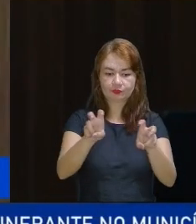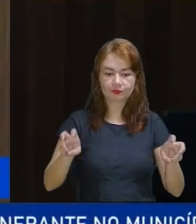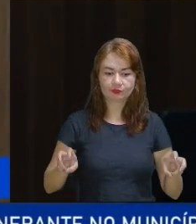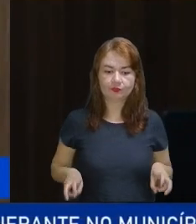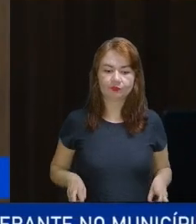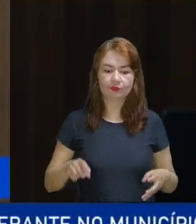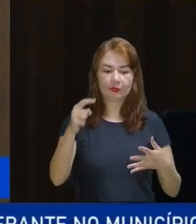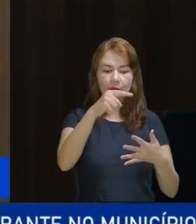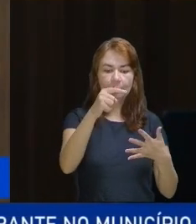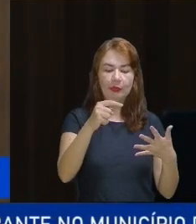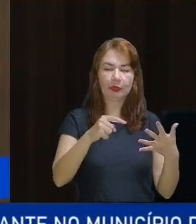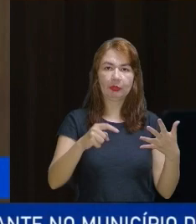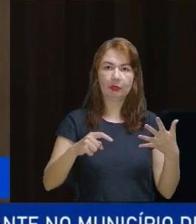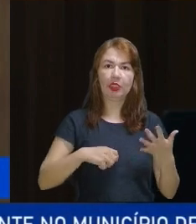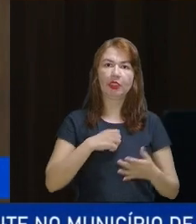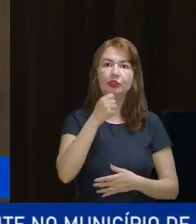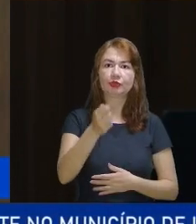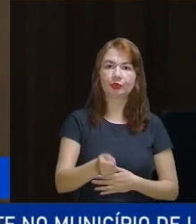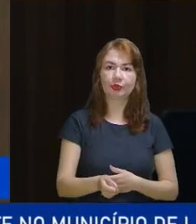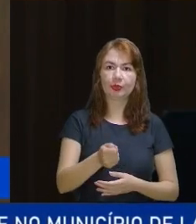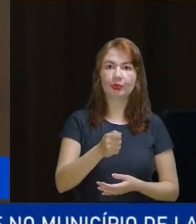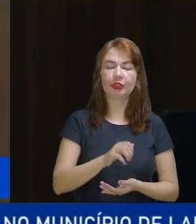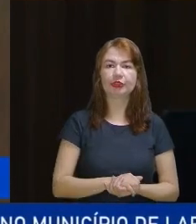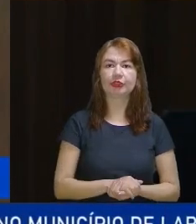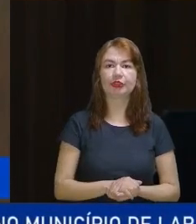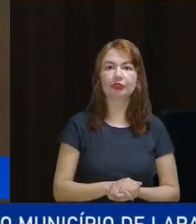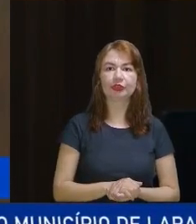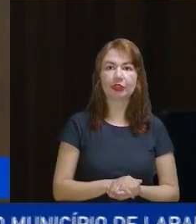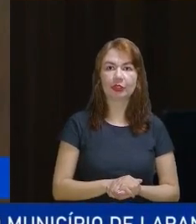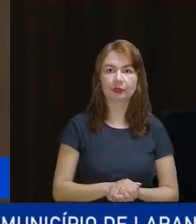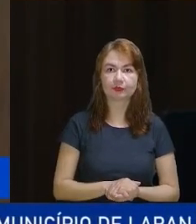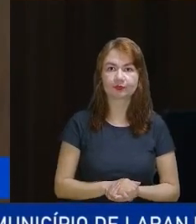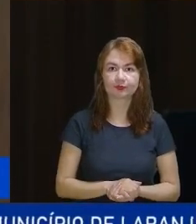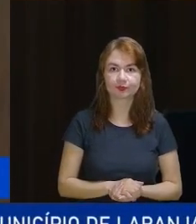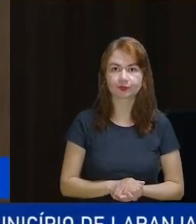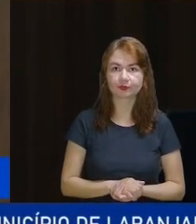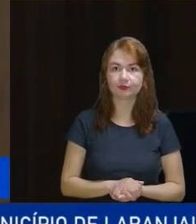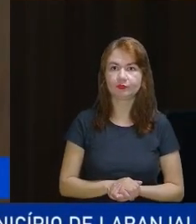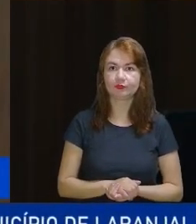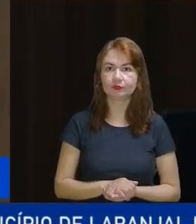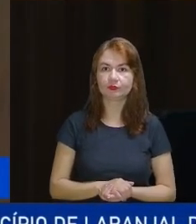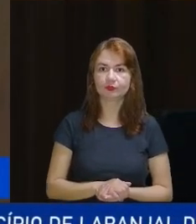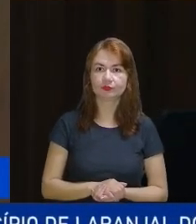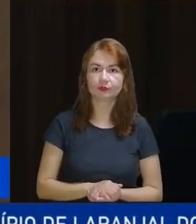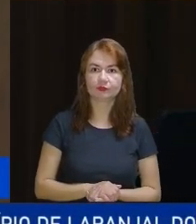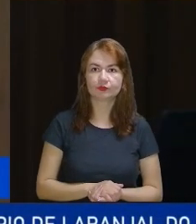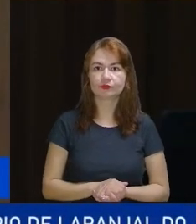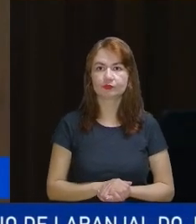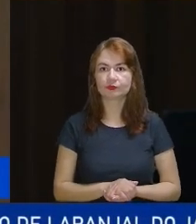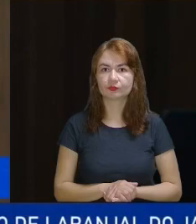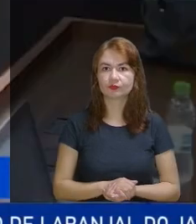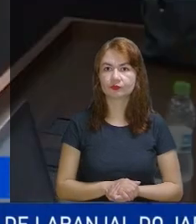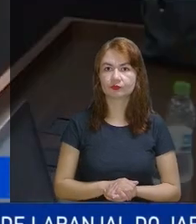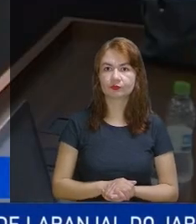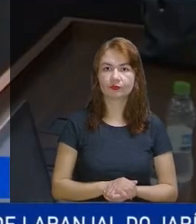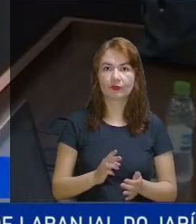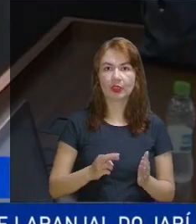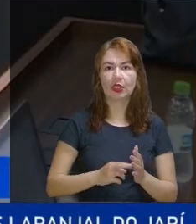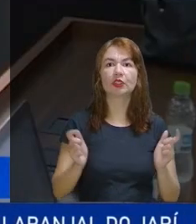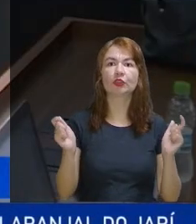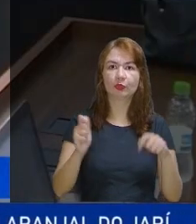Souza, Paola Santos, Rivaldo Valente, Carlos Torque, Juscelio Neto e João Lages. Ilustre relator com a